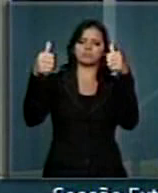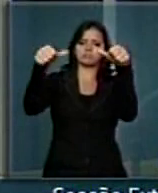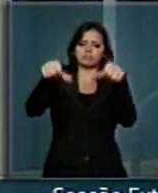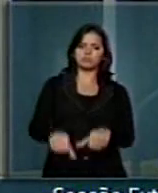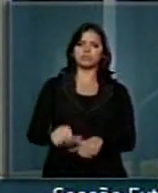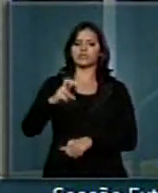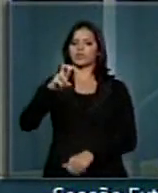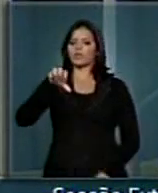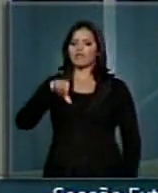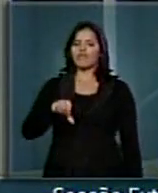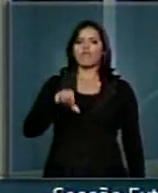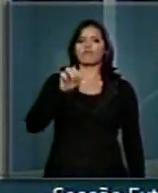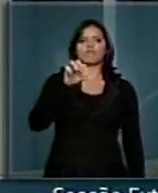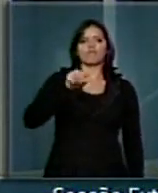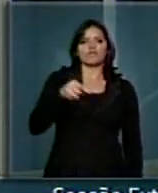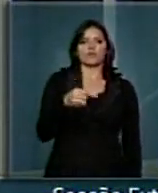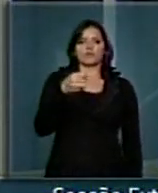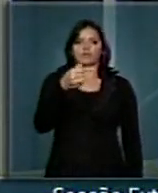de